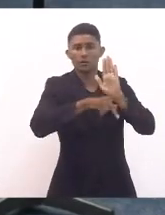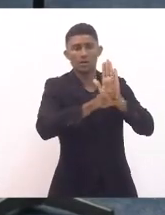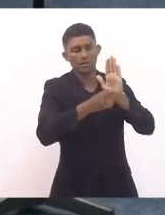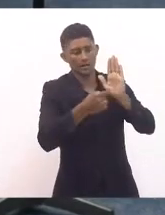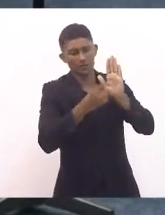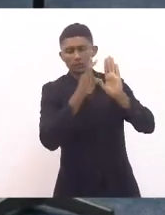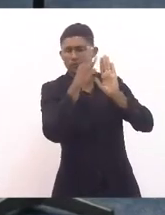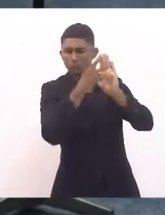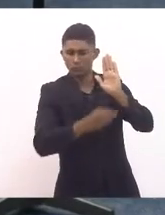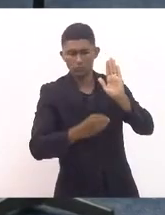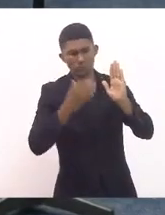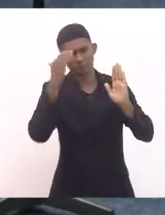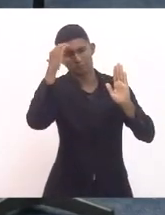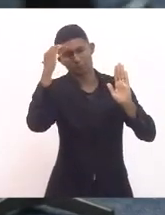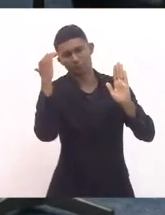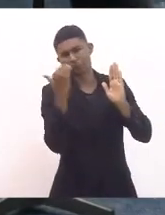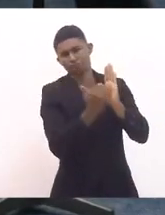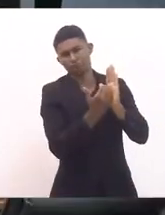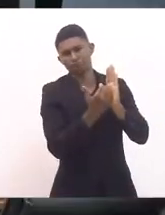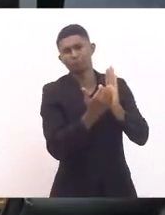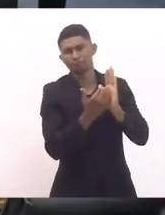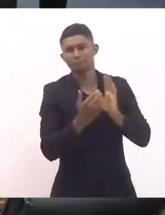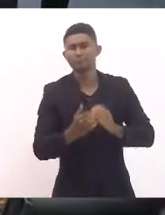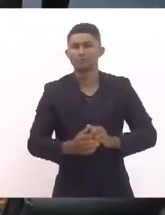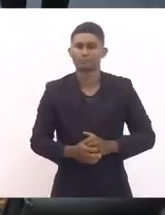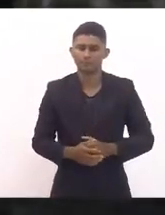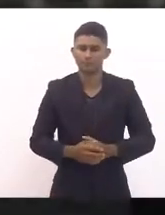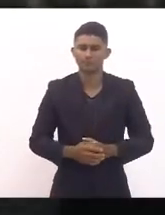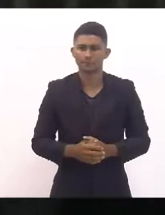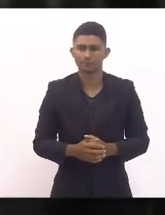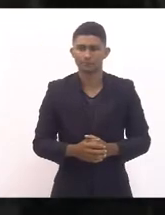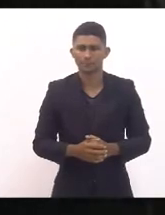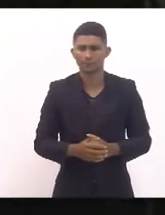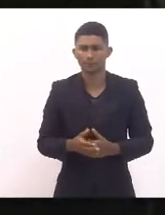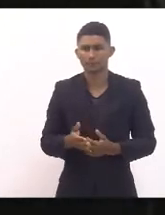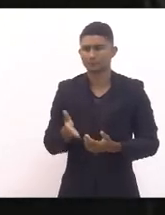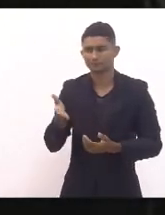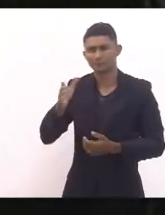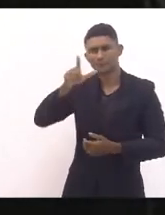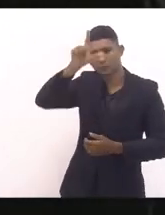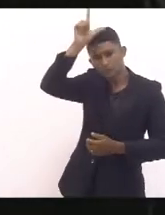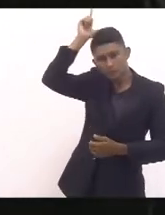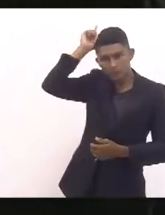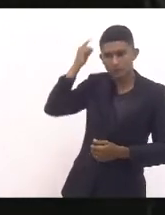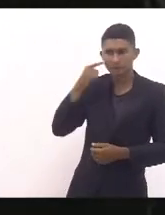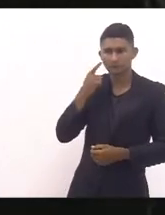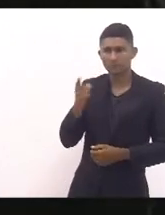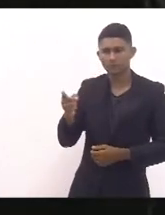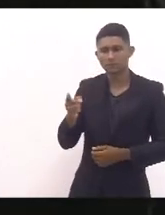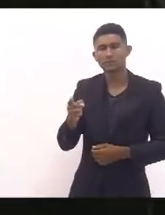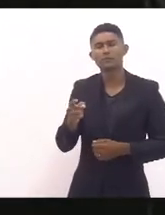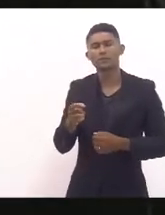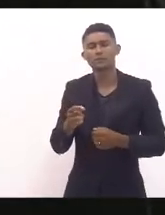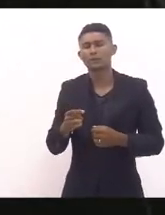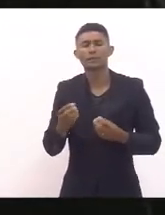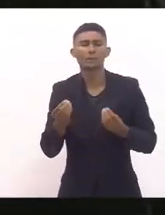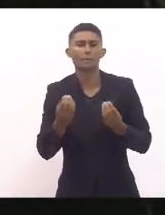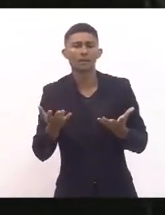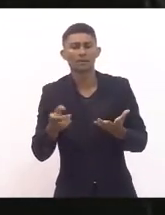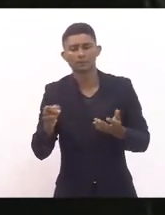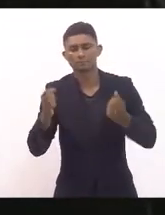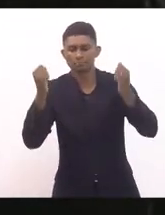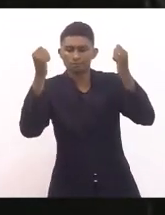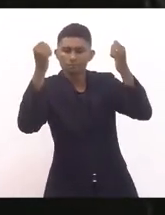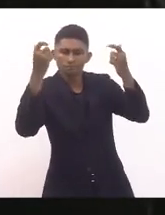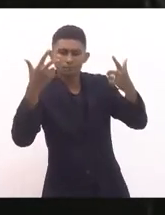de Vossa Excelência. Parte, deputado Luiz Paulo, só para poder ficar bem claro que quando